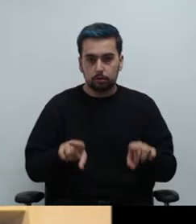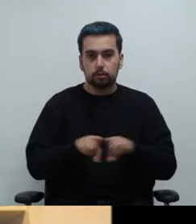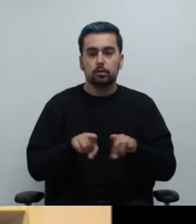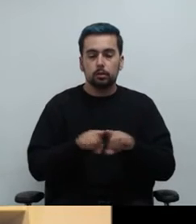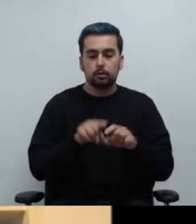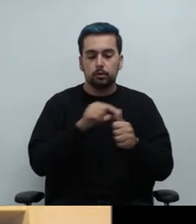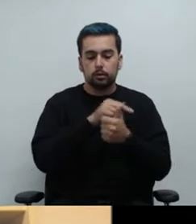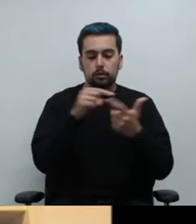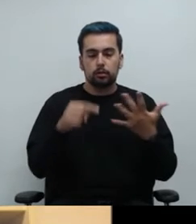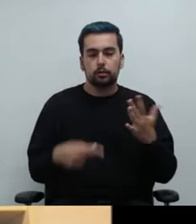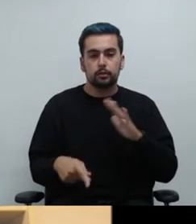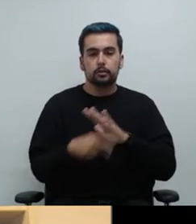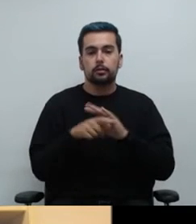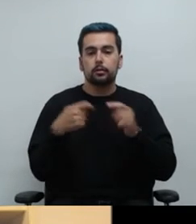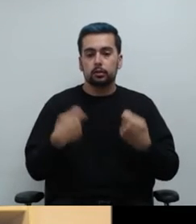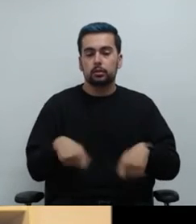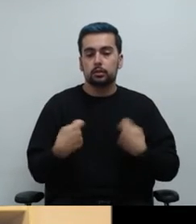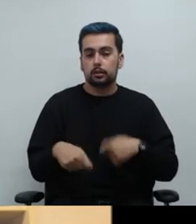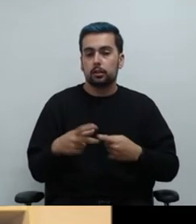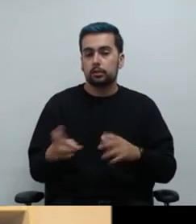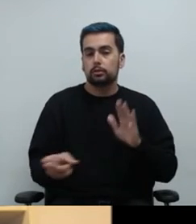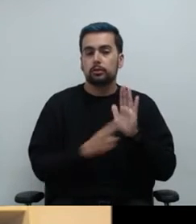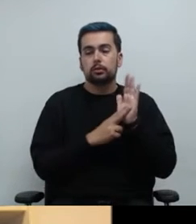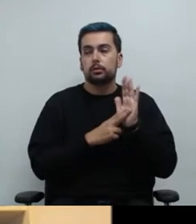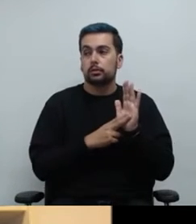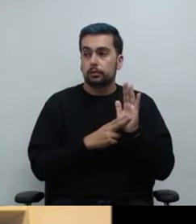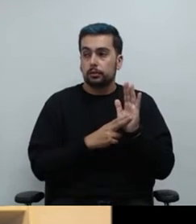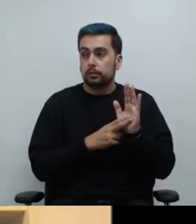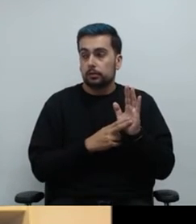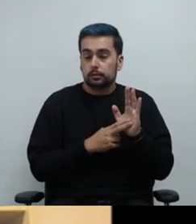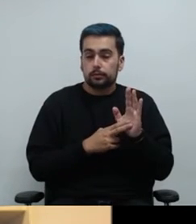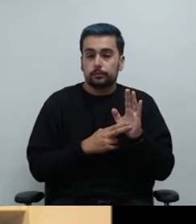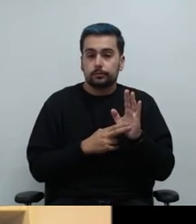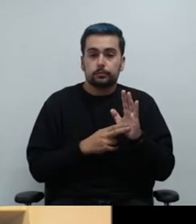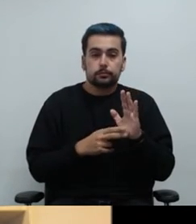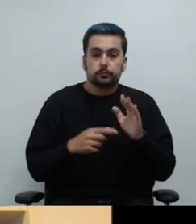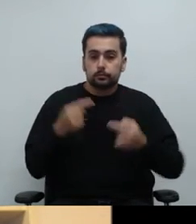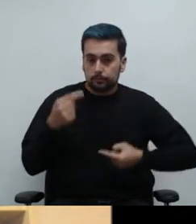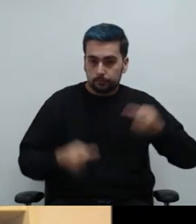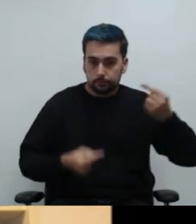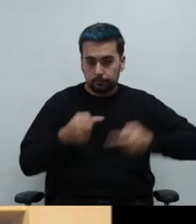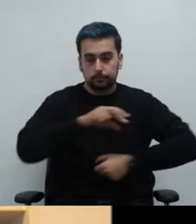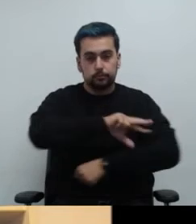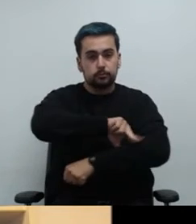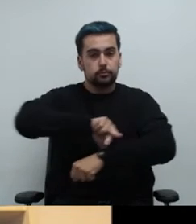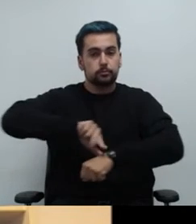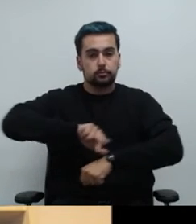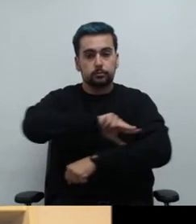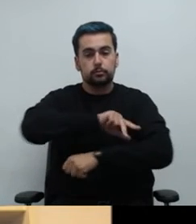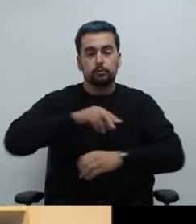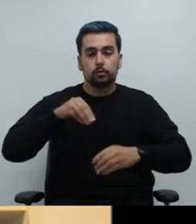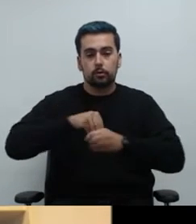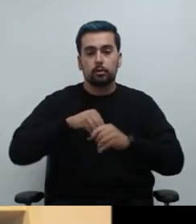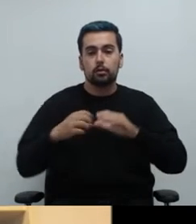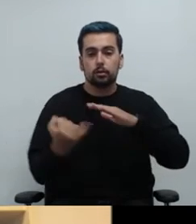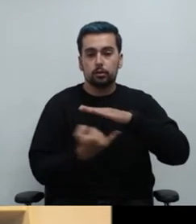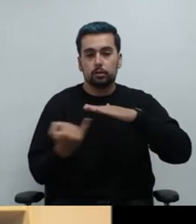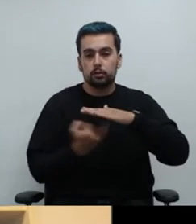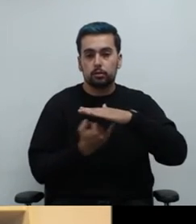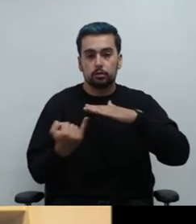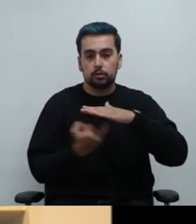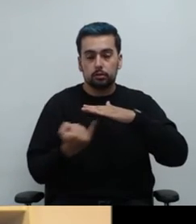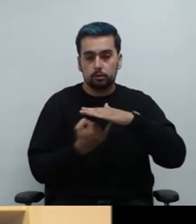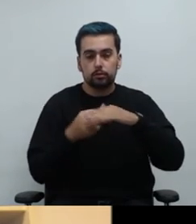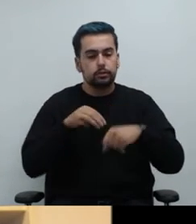aponta para a necessidade de assumir explicitamente uma política racial dentro da instituição. Uma